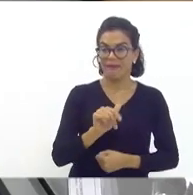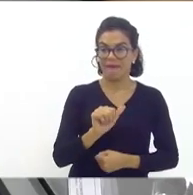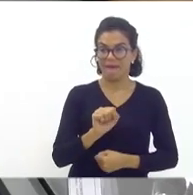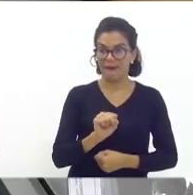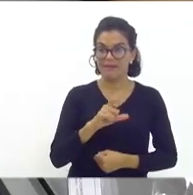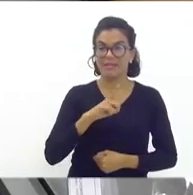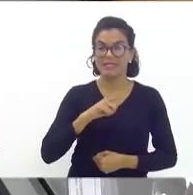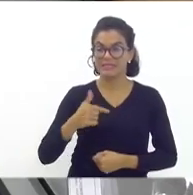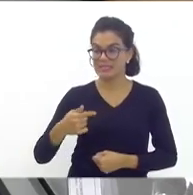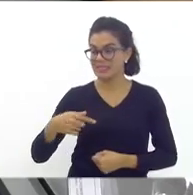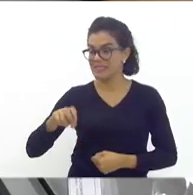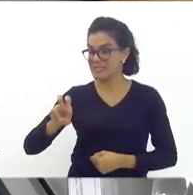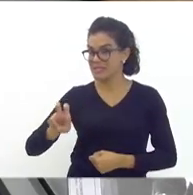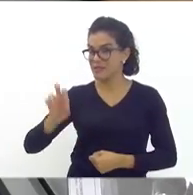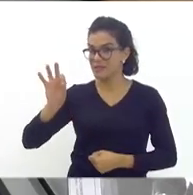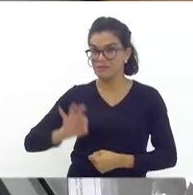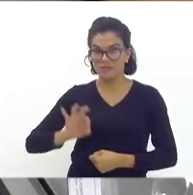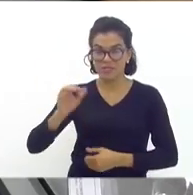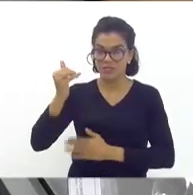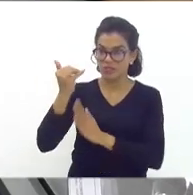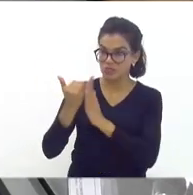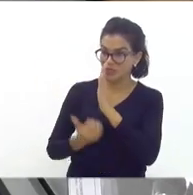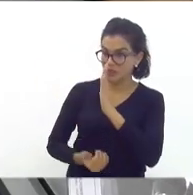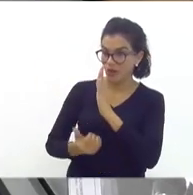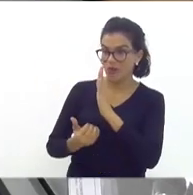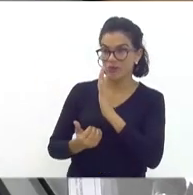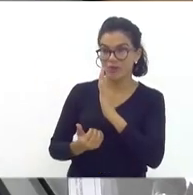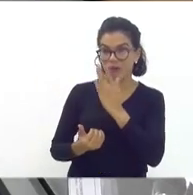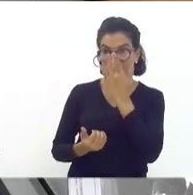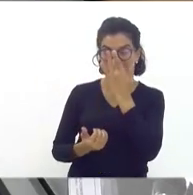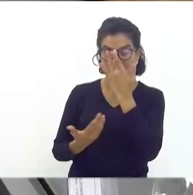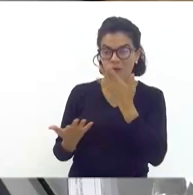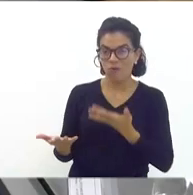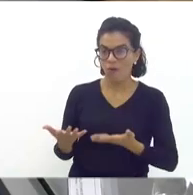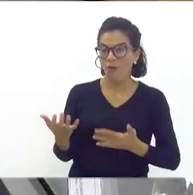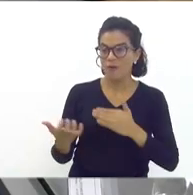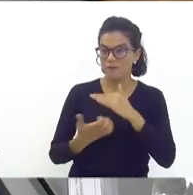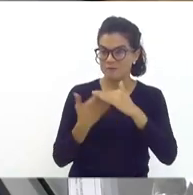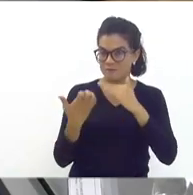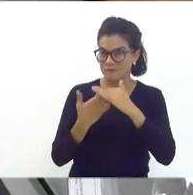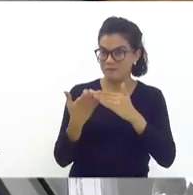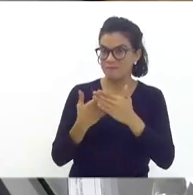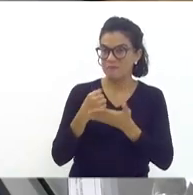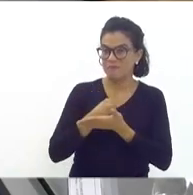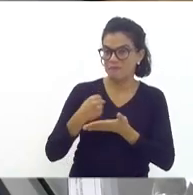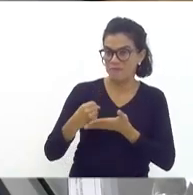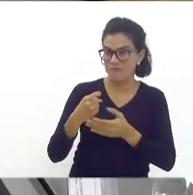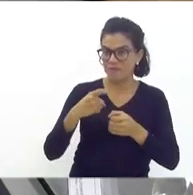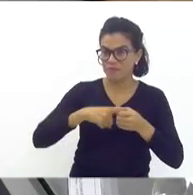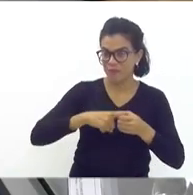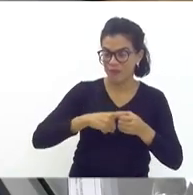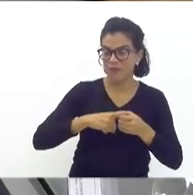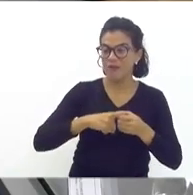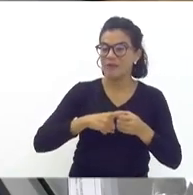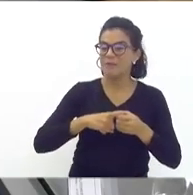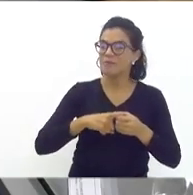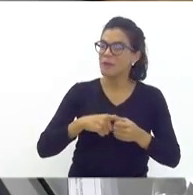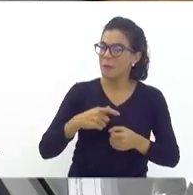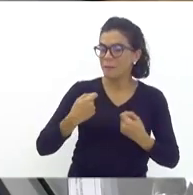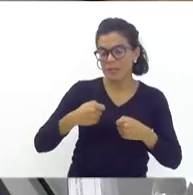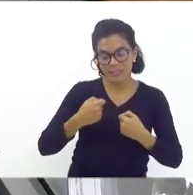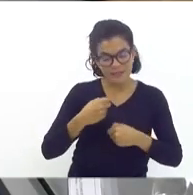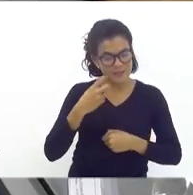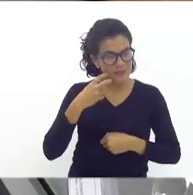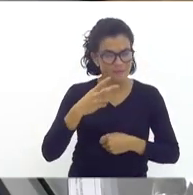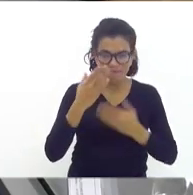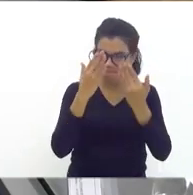75% do desconto E é isso que tá acontecendo hoje a concessionária né nosso Presidente Já tá desde 2021 tem que